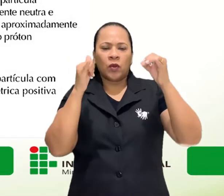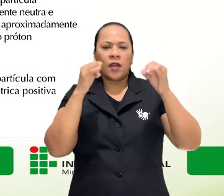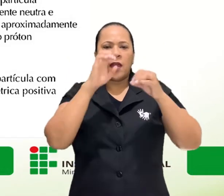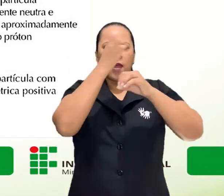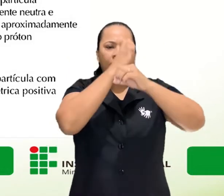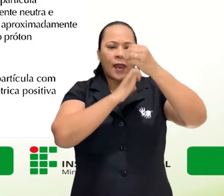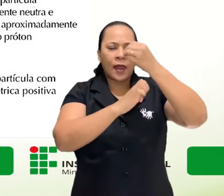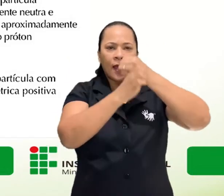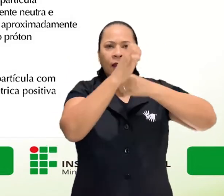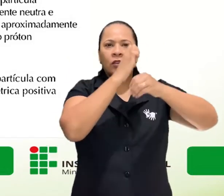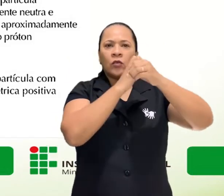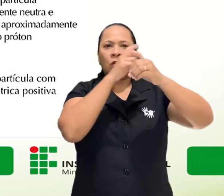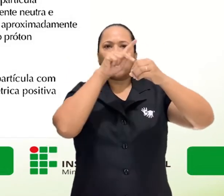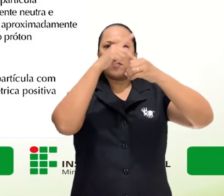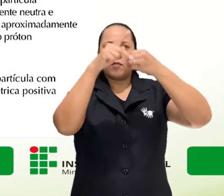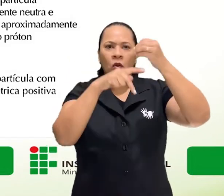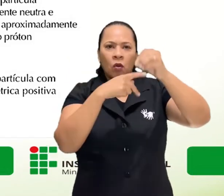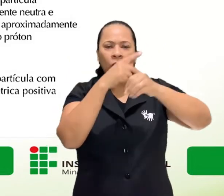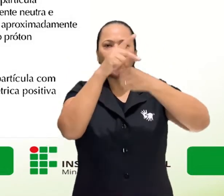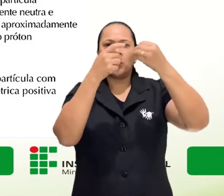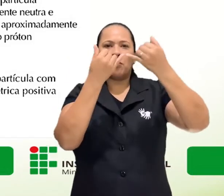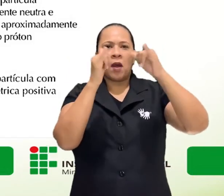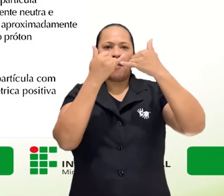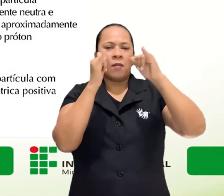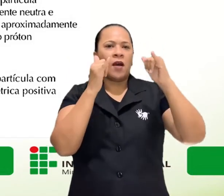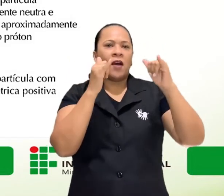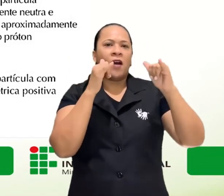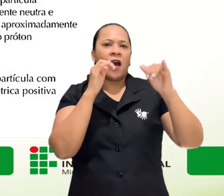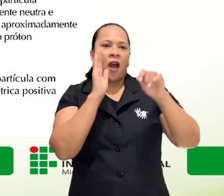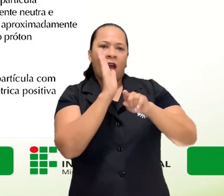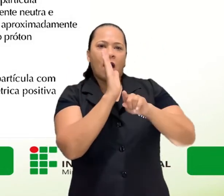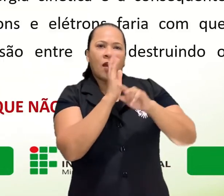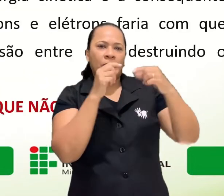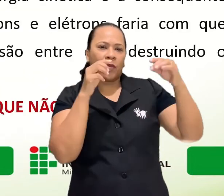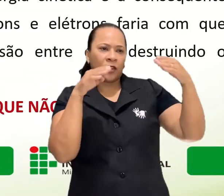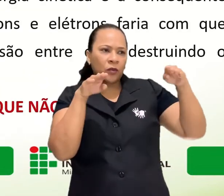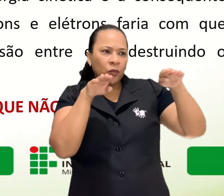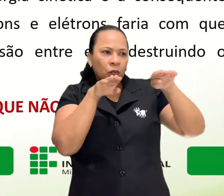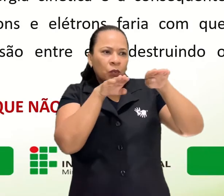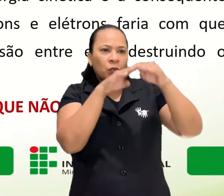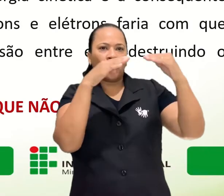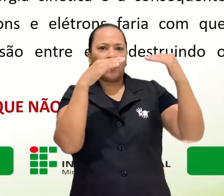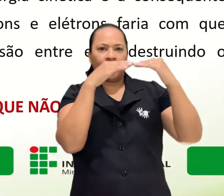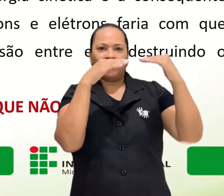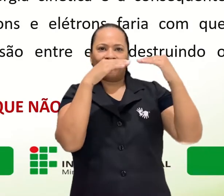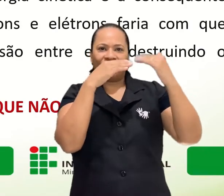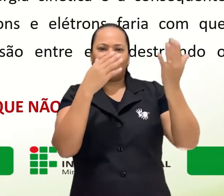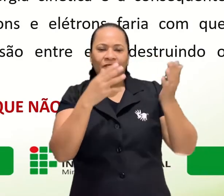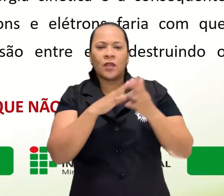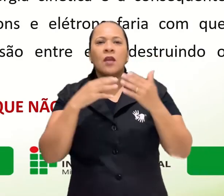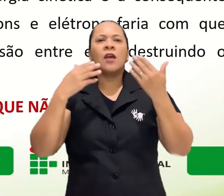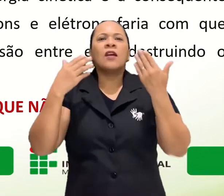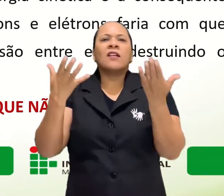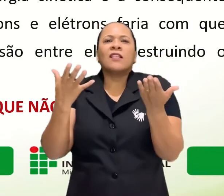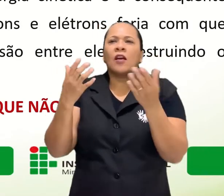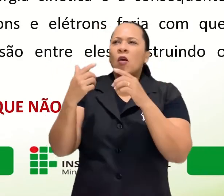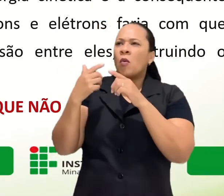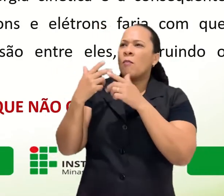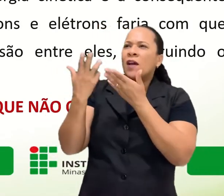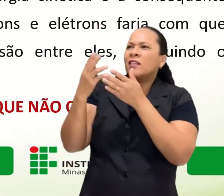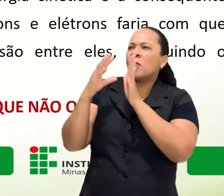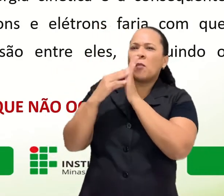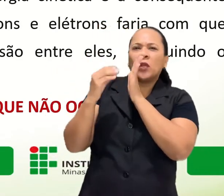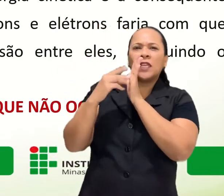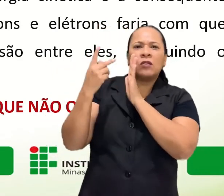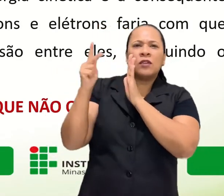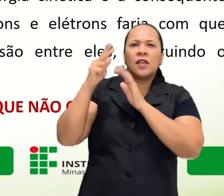elétron-próton, assim como a repulsão próton-próton dentro do núcleo. Mas qual que é o problema do modelo atômico de